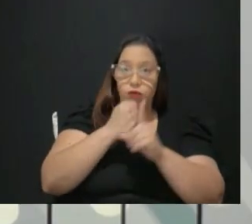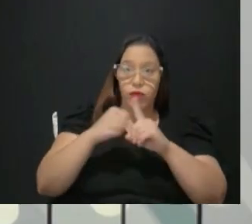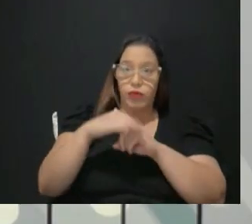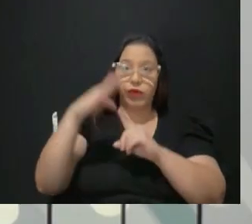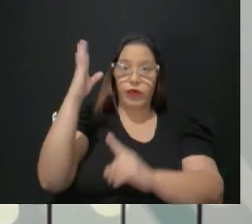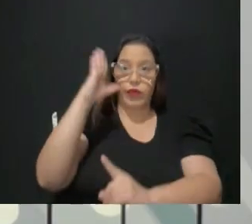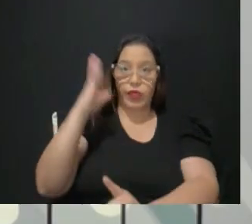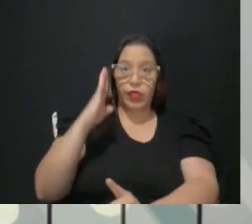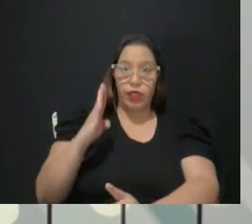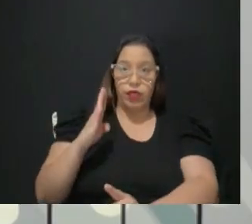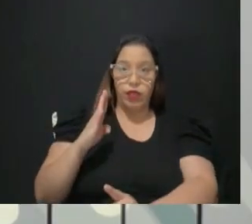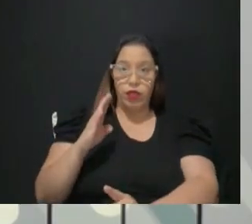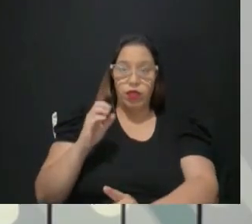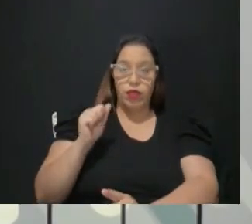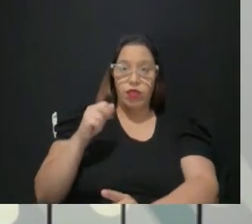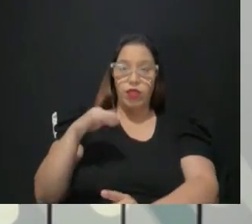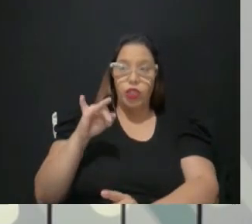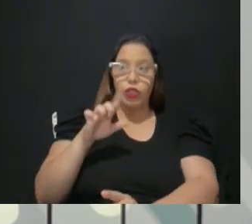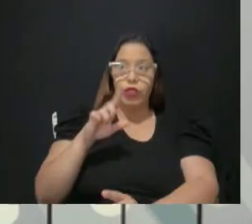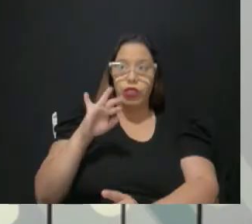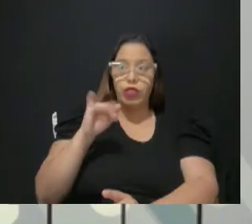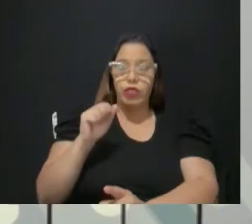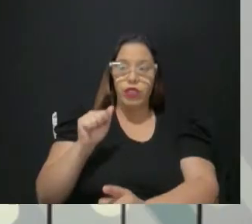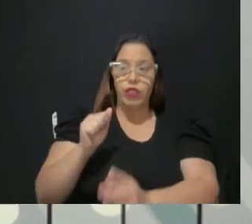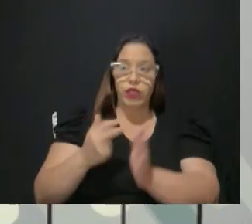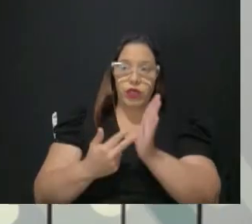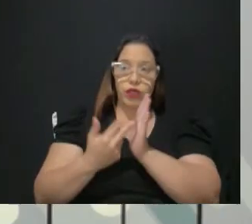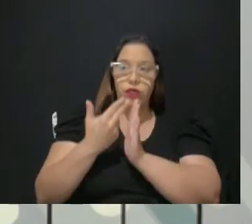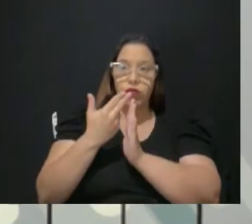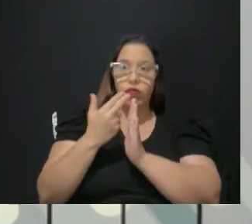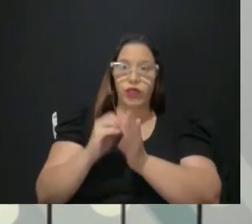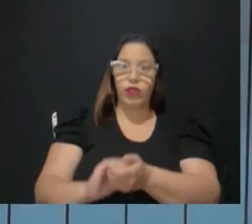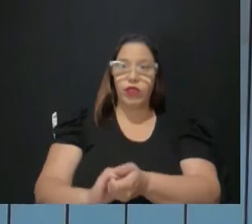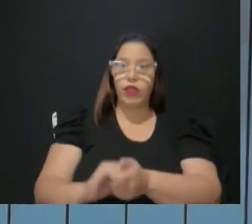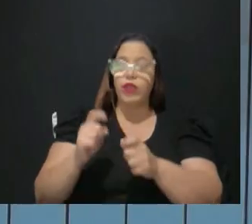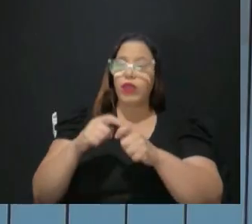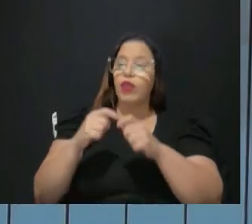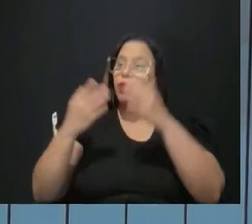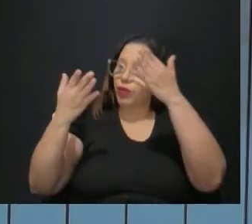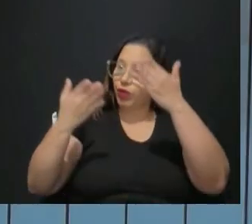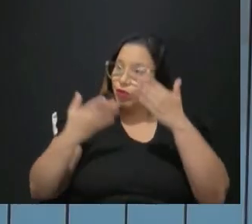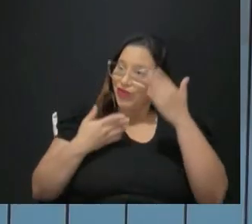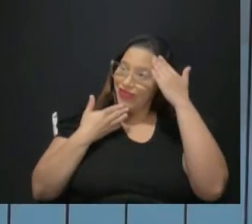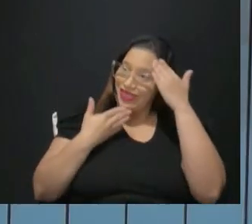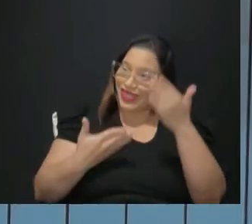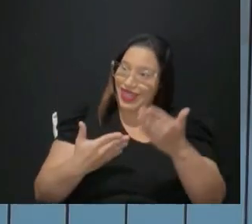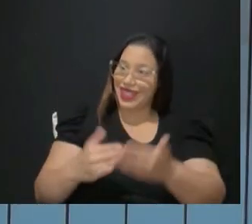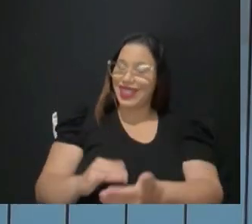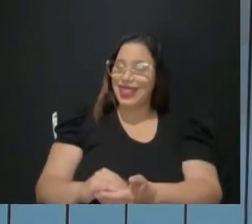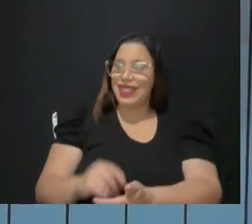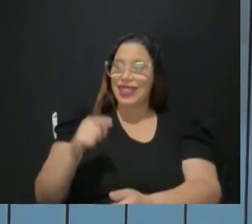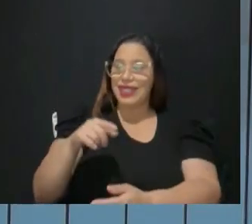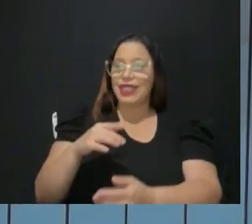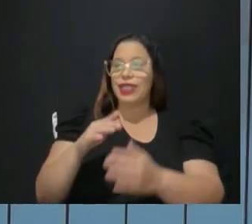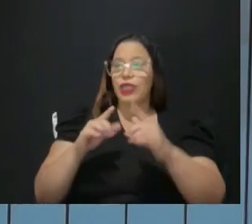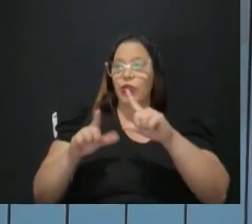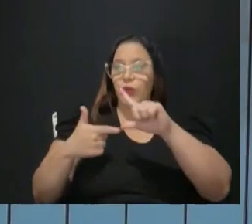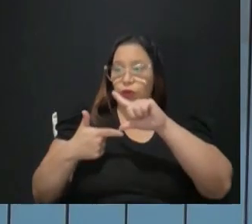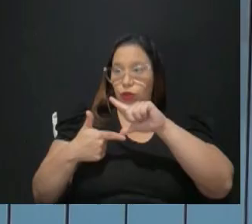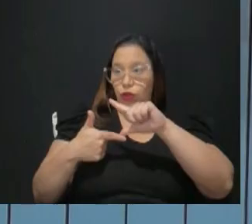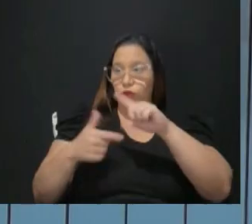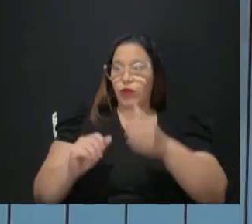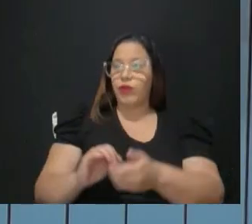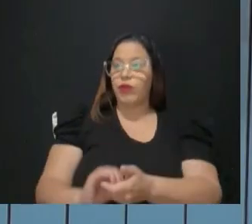Sociedade Brasileira de Angiologia e Cirurgia Vascular. Doutor, muito obrigada pela sua participação aqui no nosso